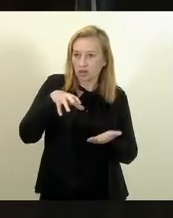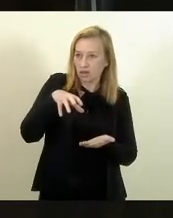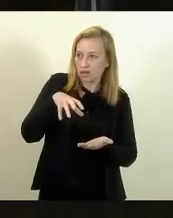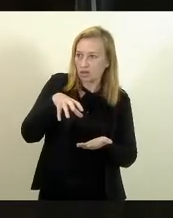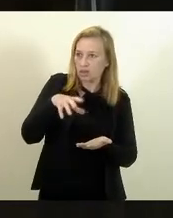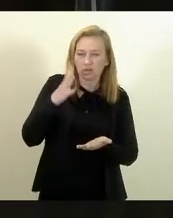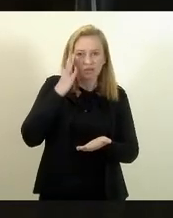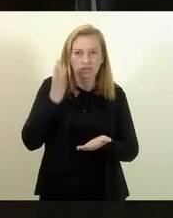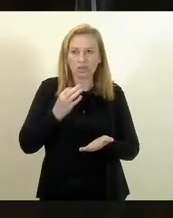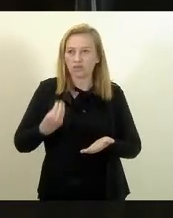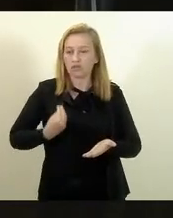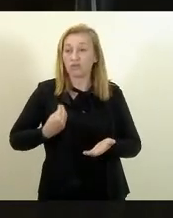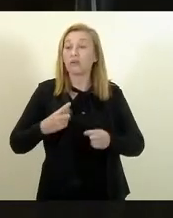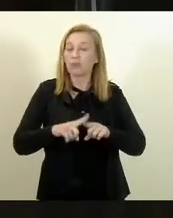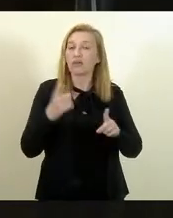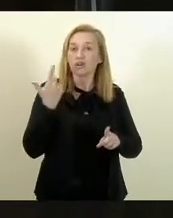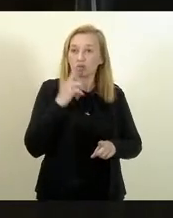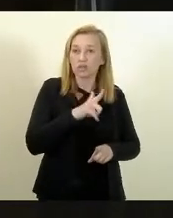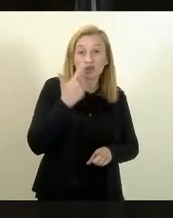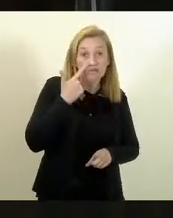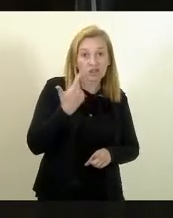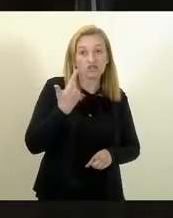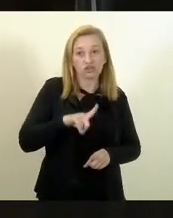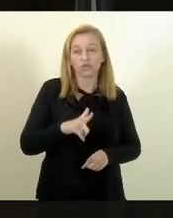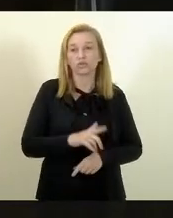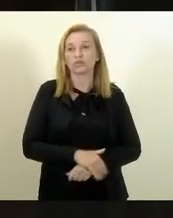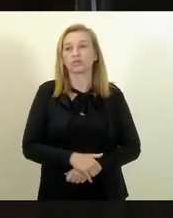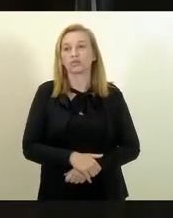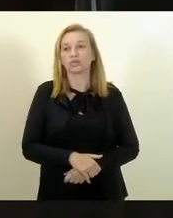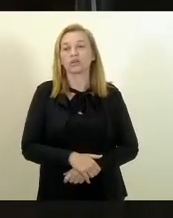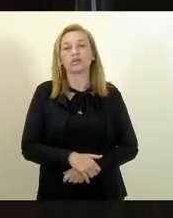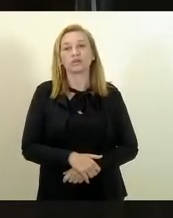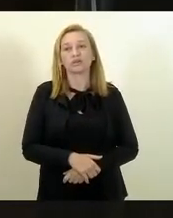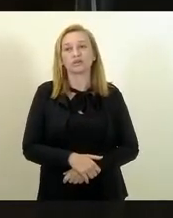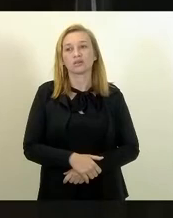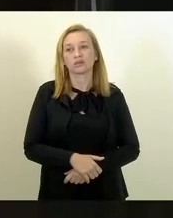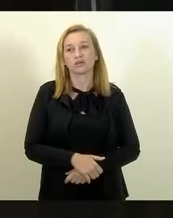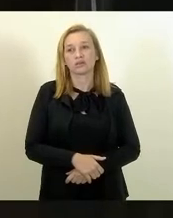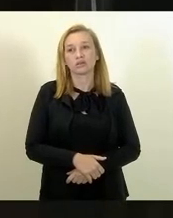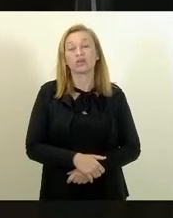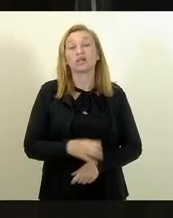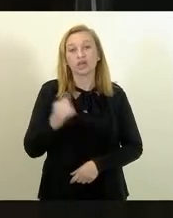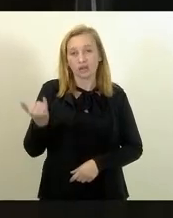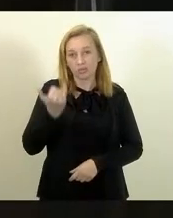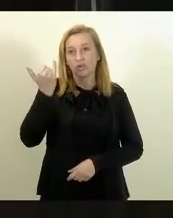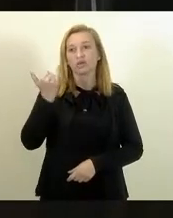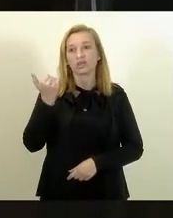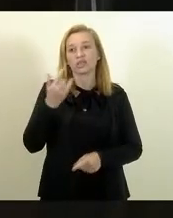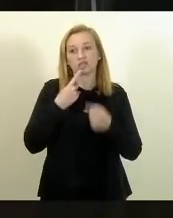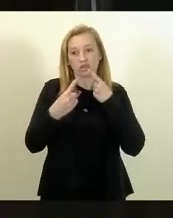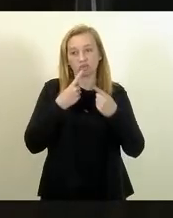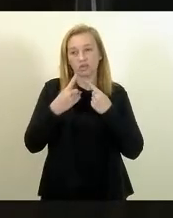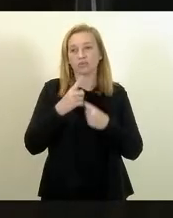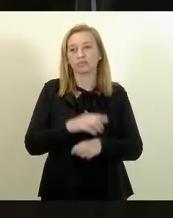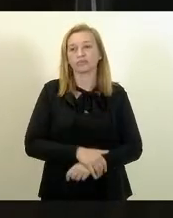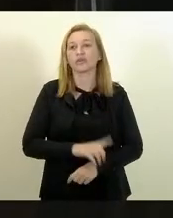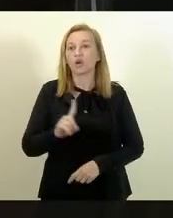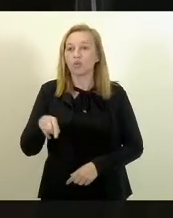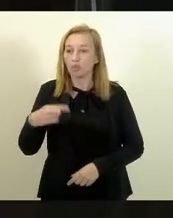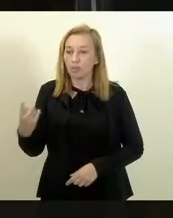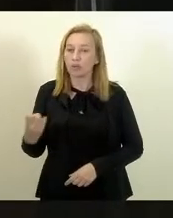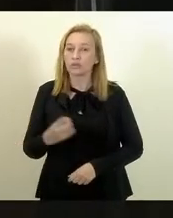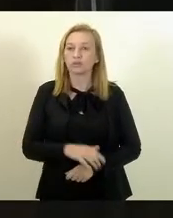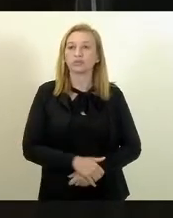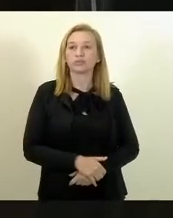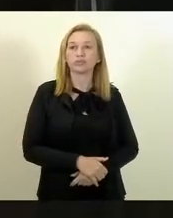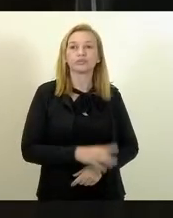vivo, mas a gente vai conseguir depois acessar, que é de suma importância esse debate. Próximo orador inscrito é